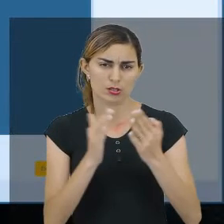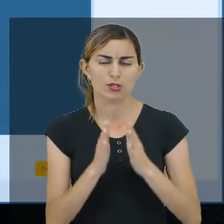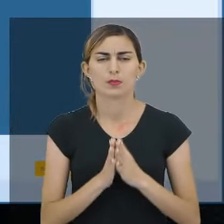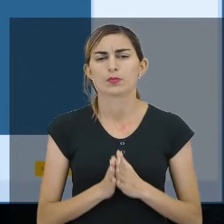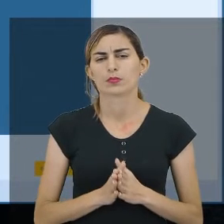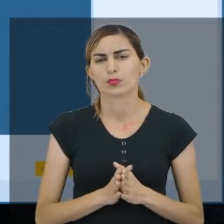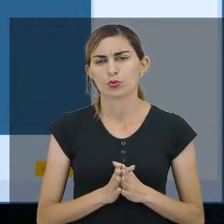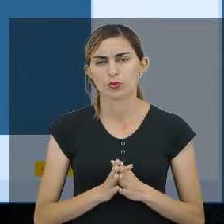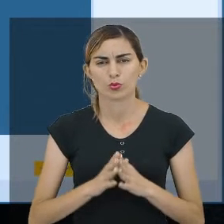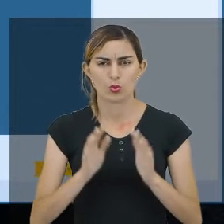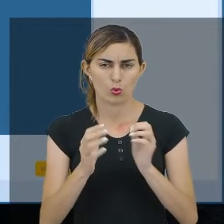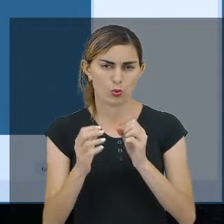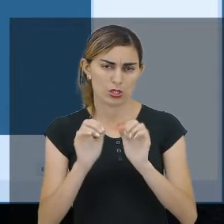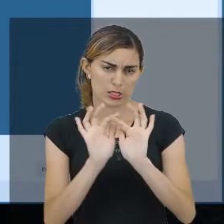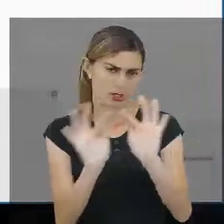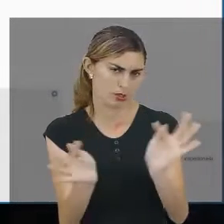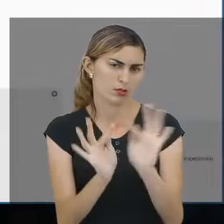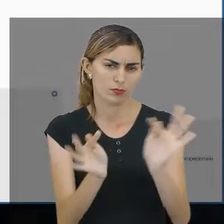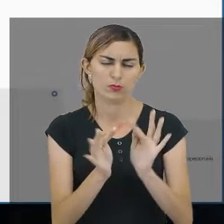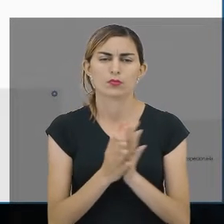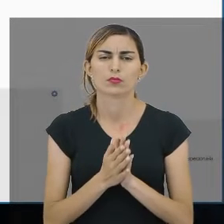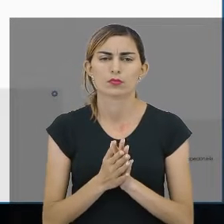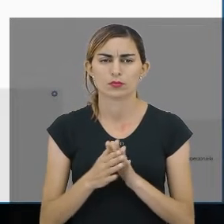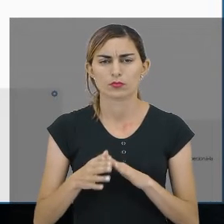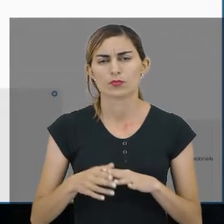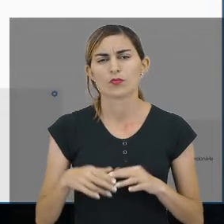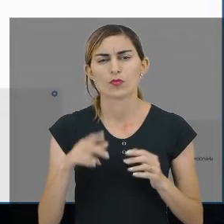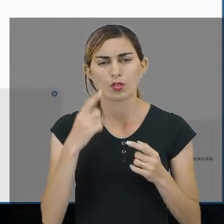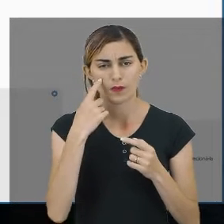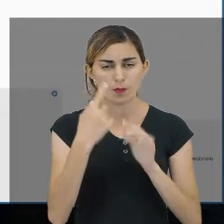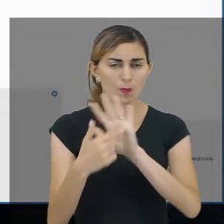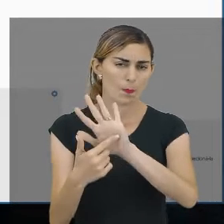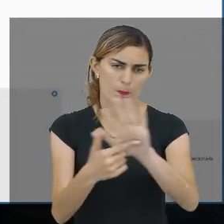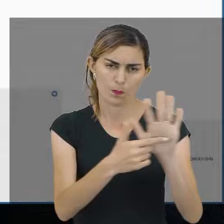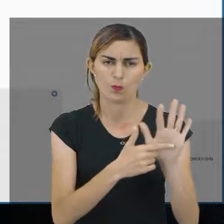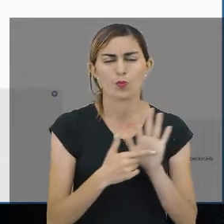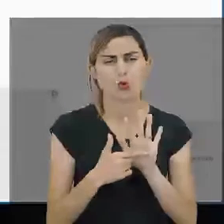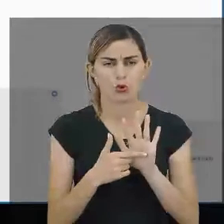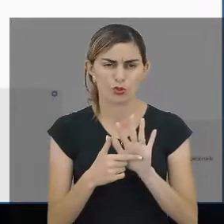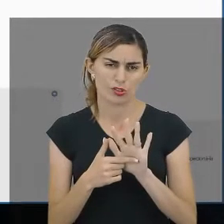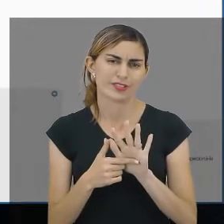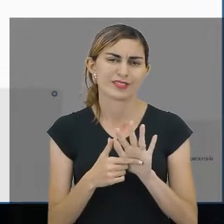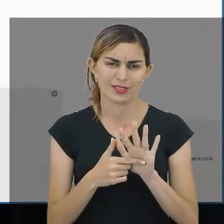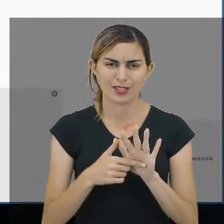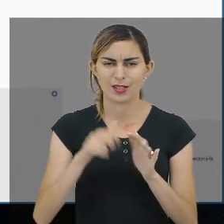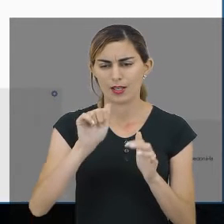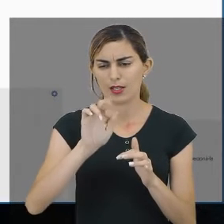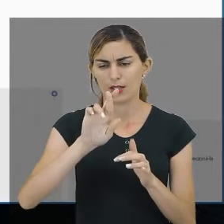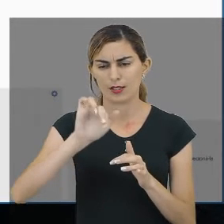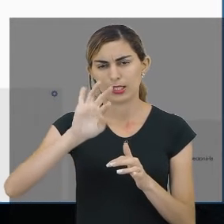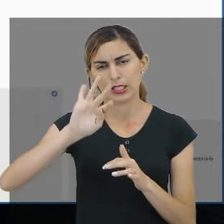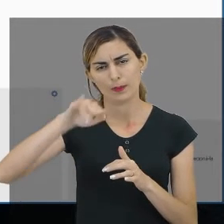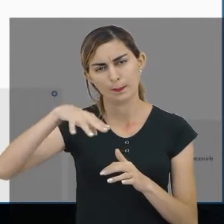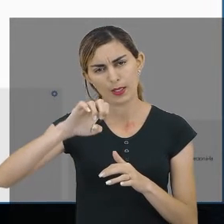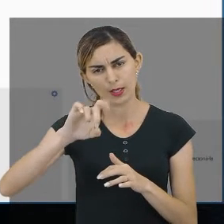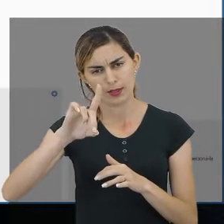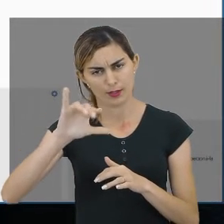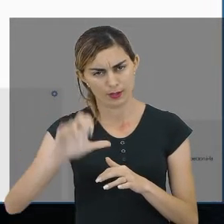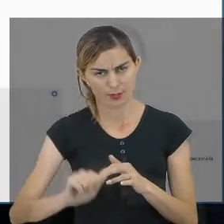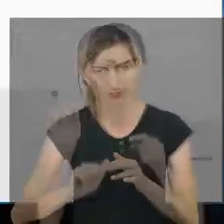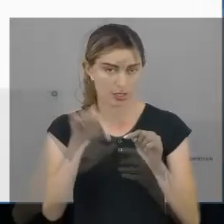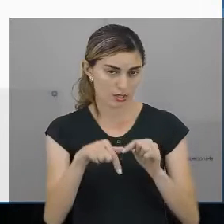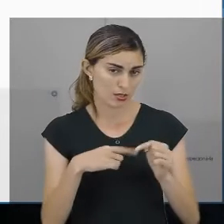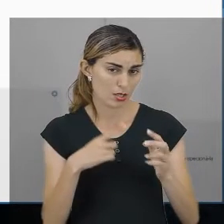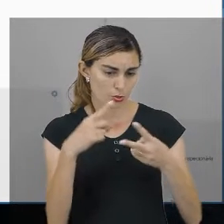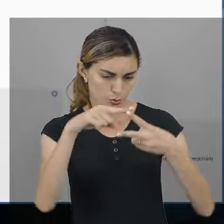Studio. Operações simples. Ela demonstra o uso de operadores aritméticos básicos. Aqui temos